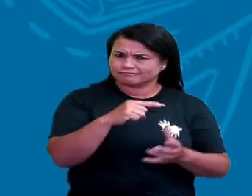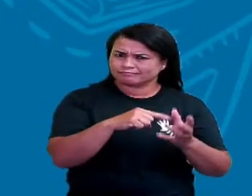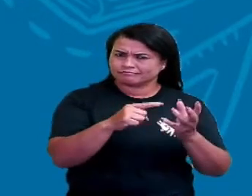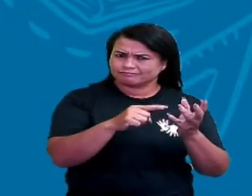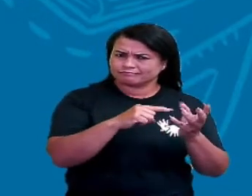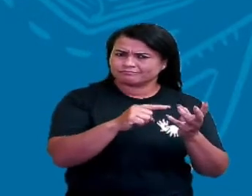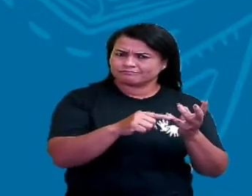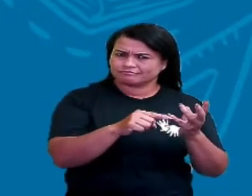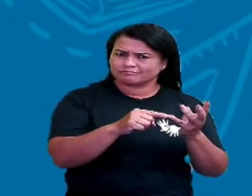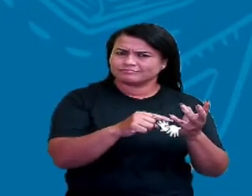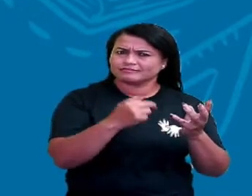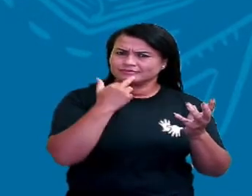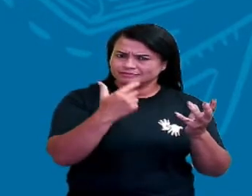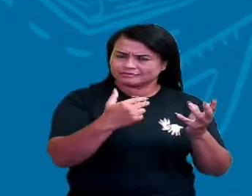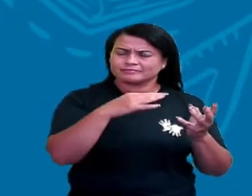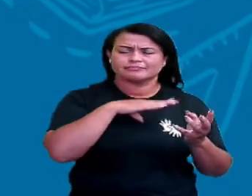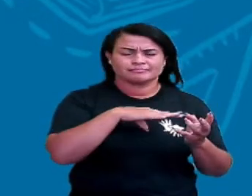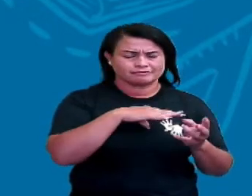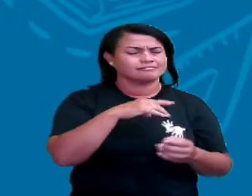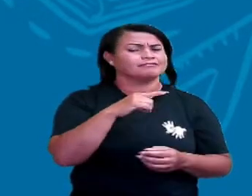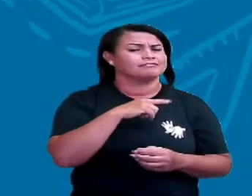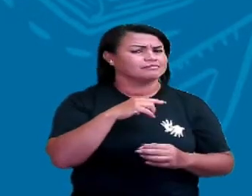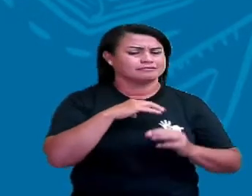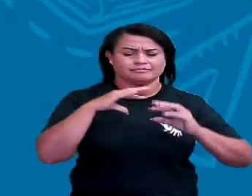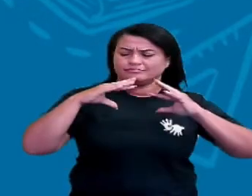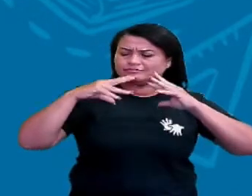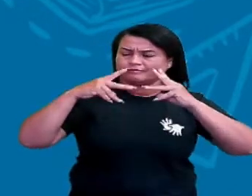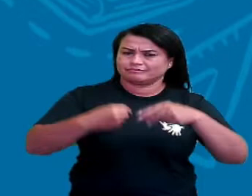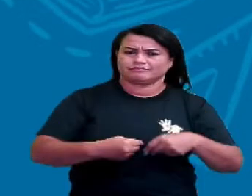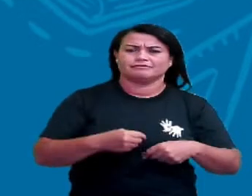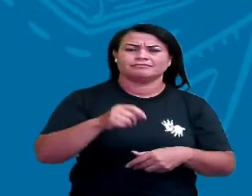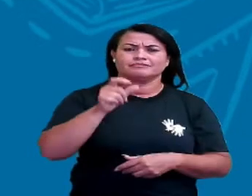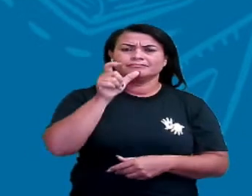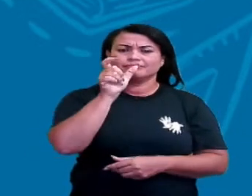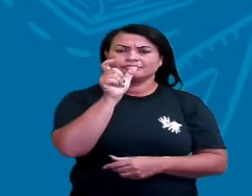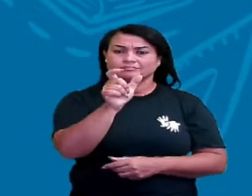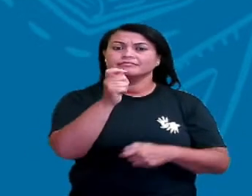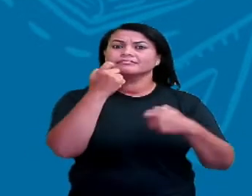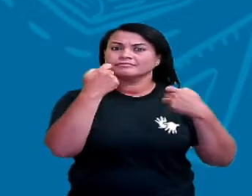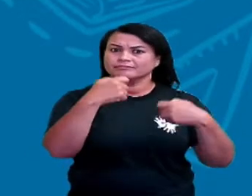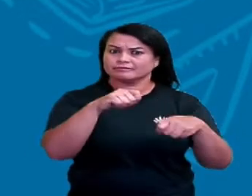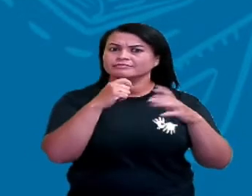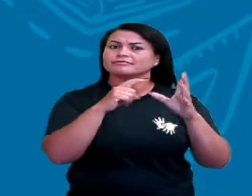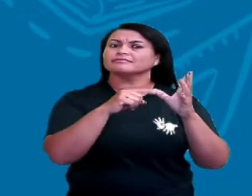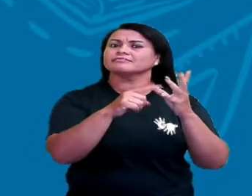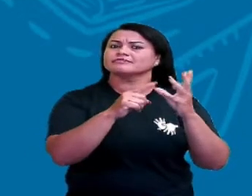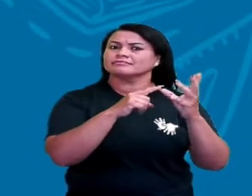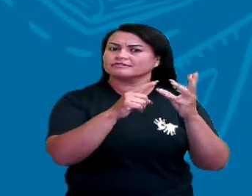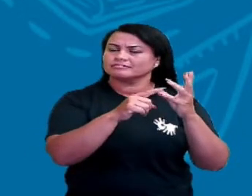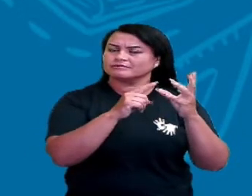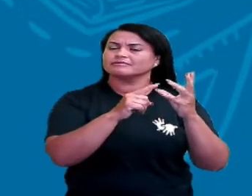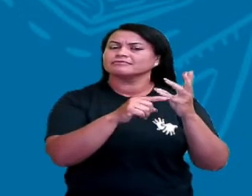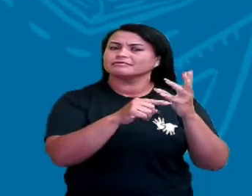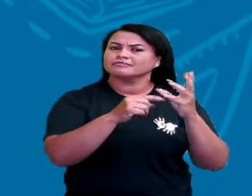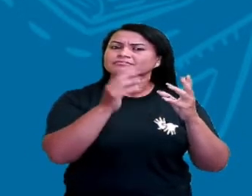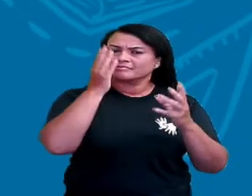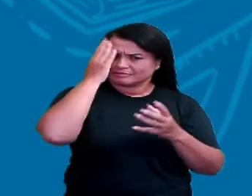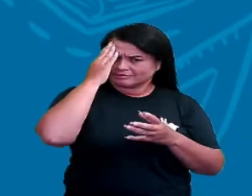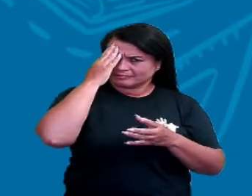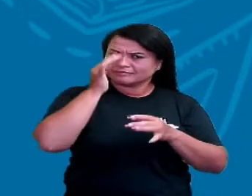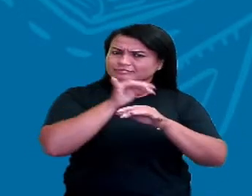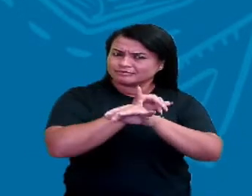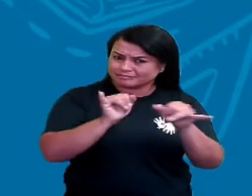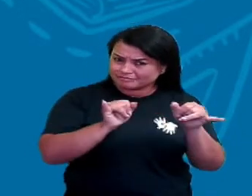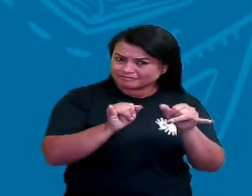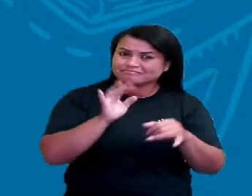escrita? Toda palavrinha precisa das vogais para ser formada. Legal essa informação, não